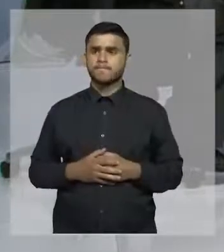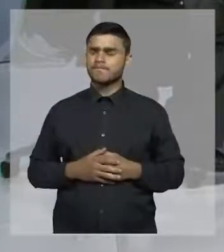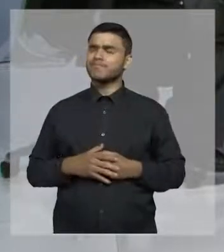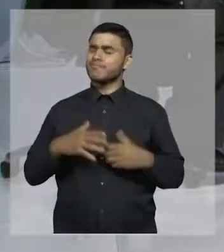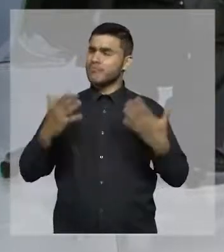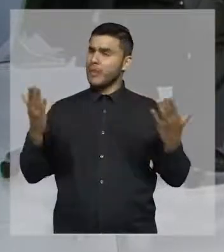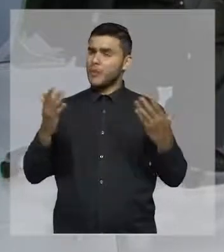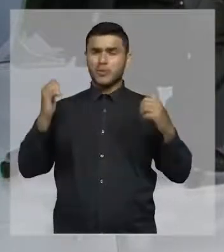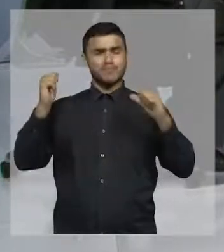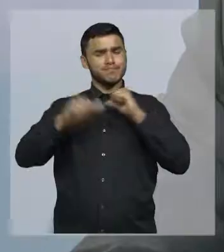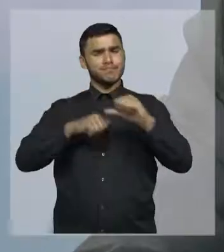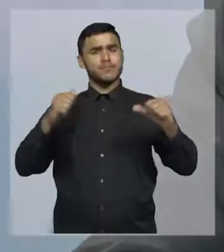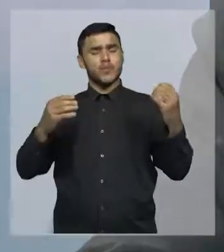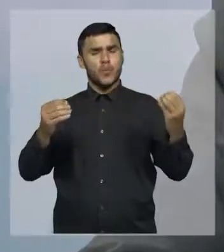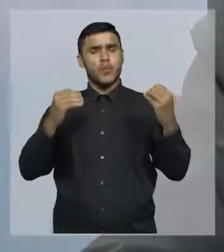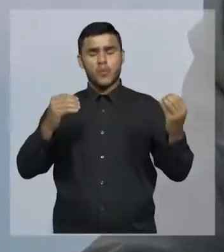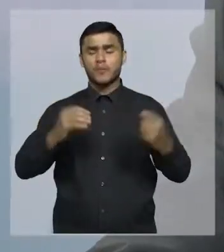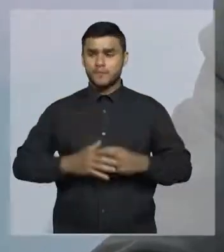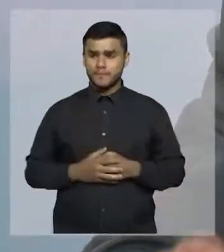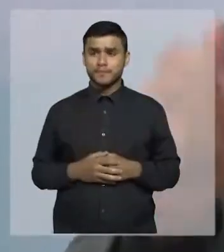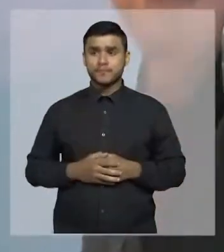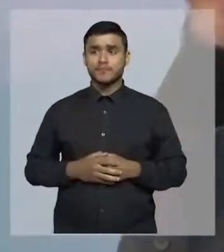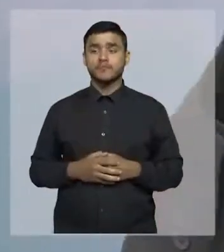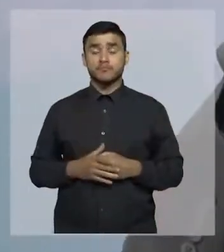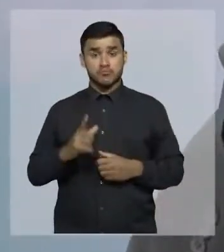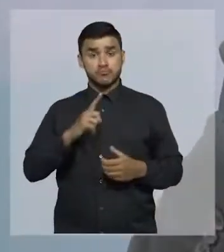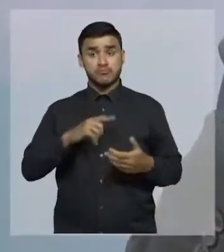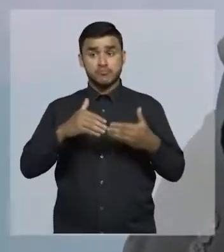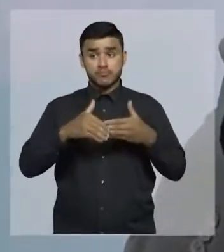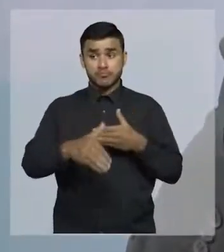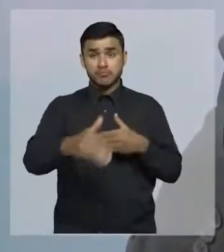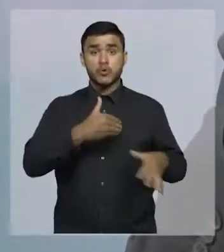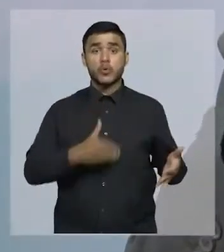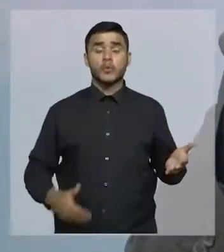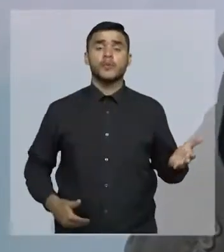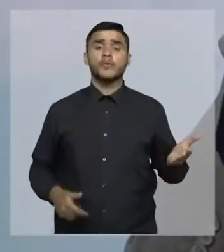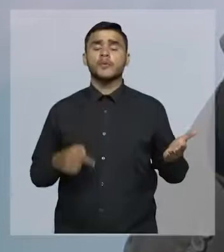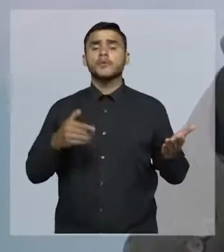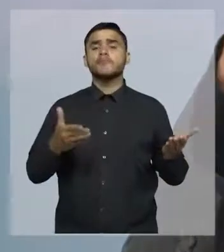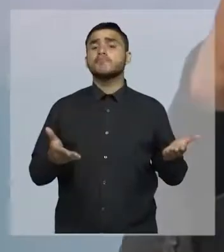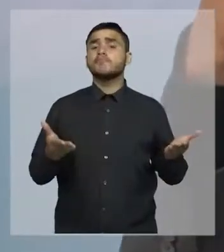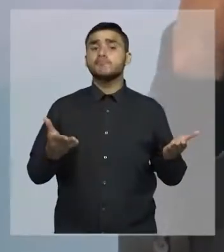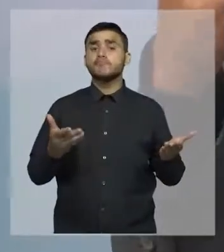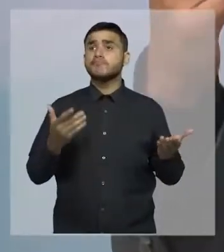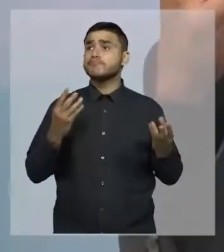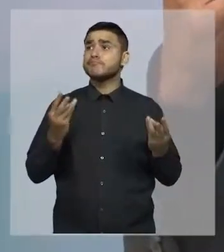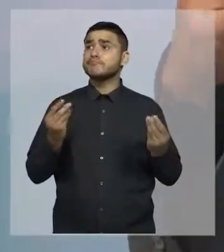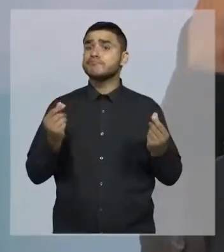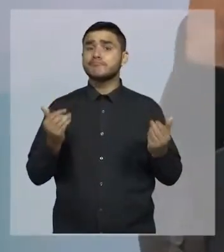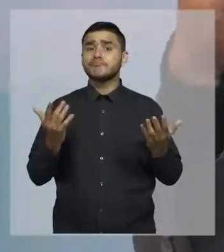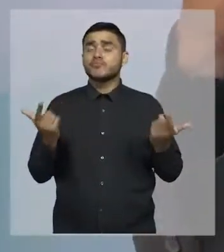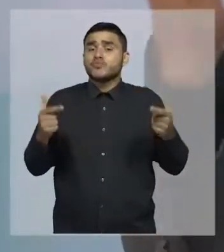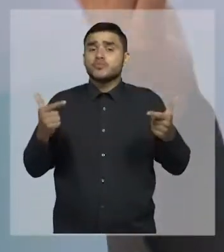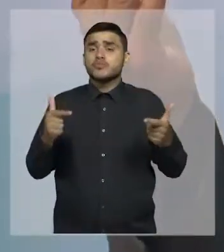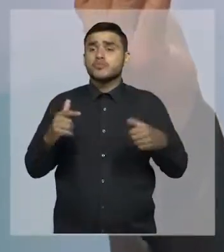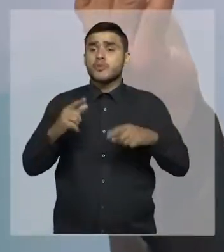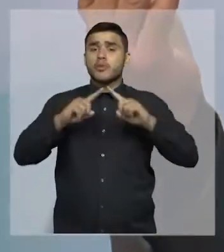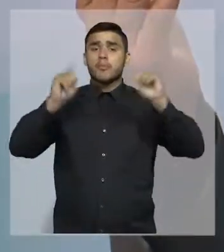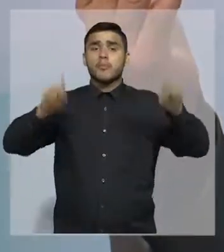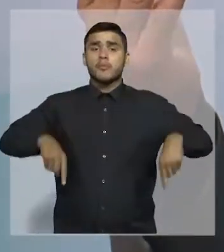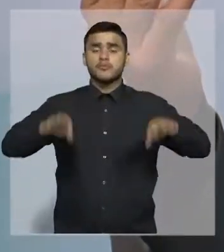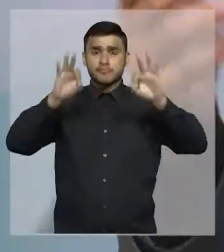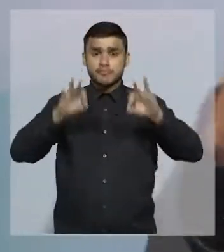negros. Gravíssimo, né? Porque a gente tem um governo, corroborando aqui com os colegas, que ele não serve nem para construir um projeto de governo